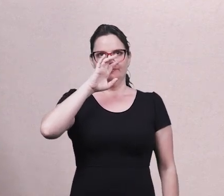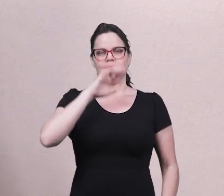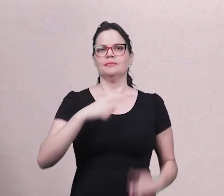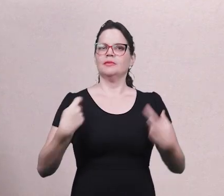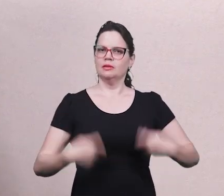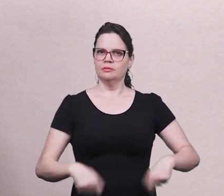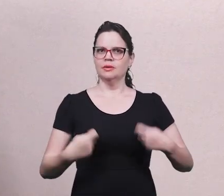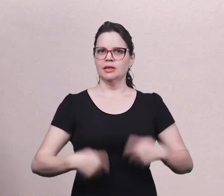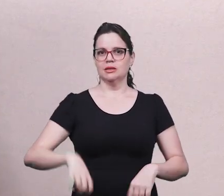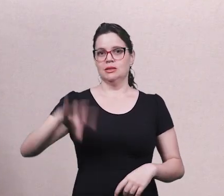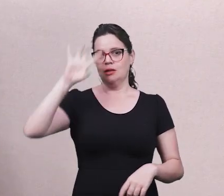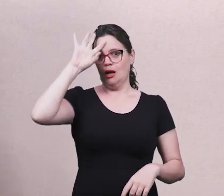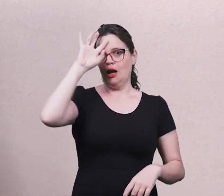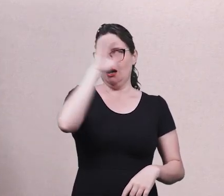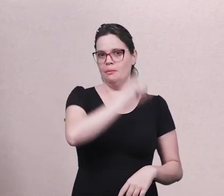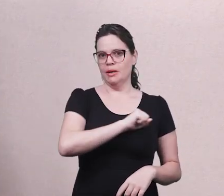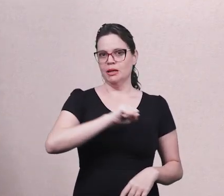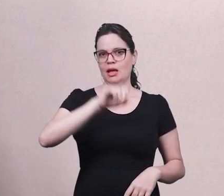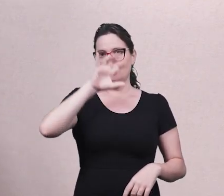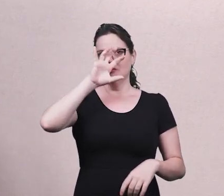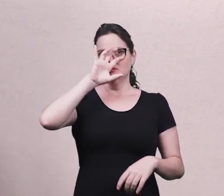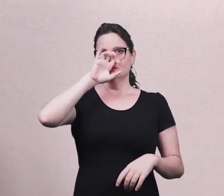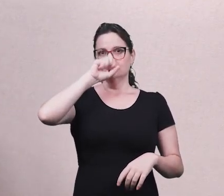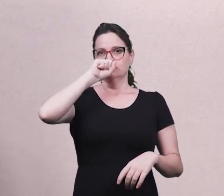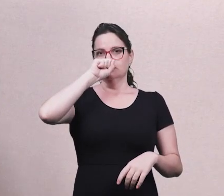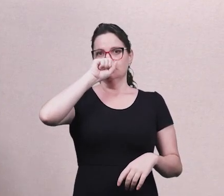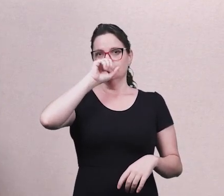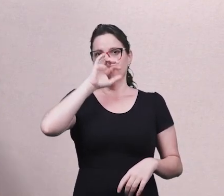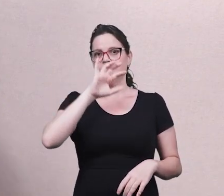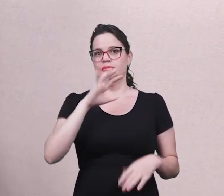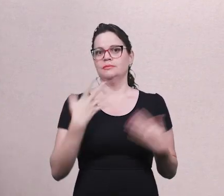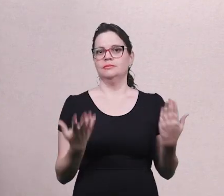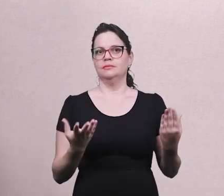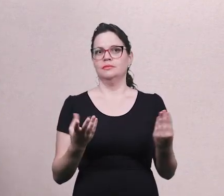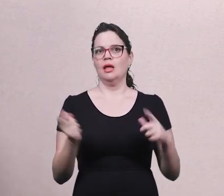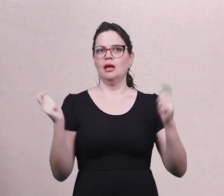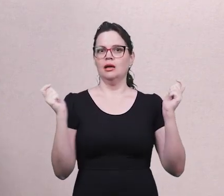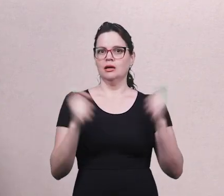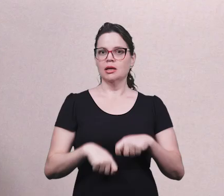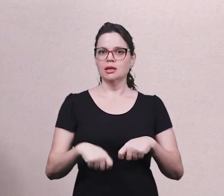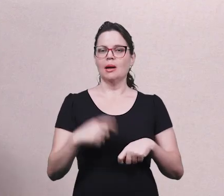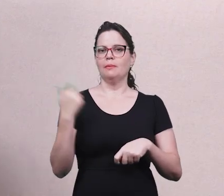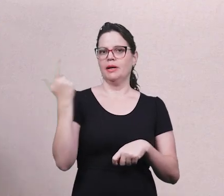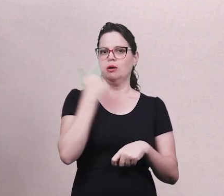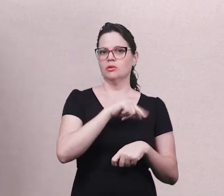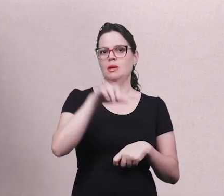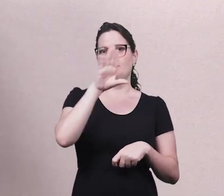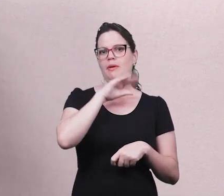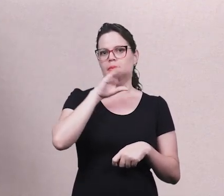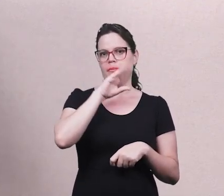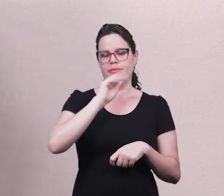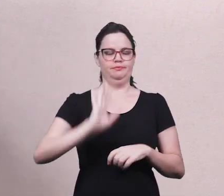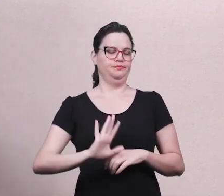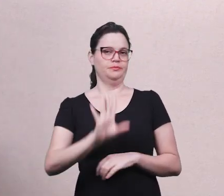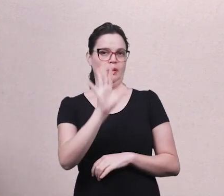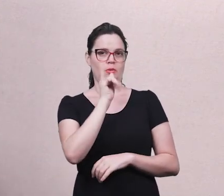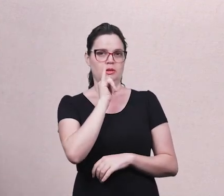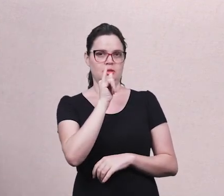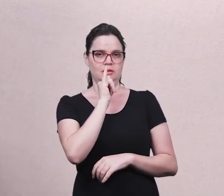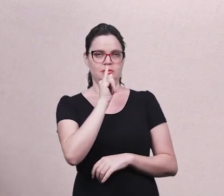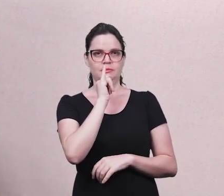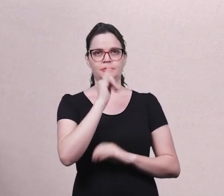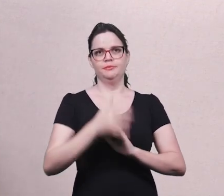a pessoa, ela precisa aprender a respirar de forma que ela trabalhe a capacidade dela respiratória.